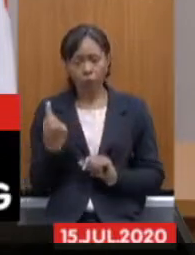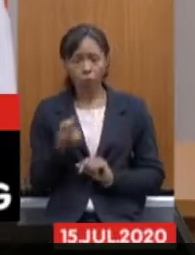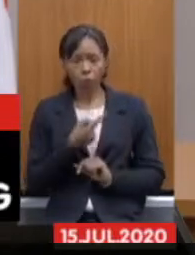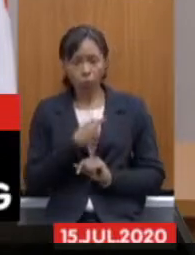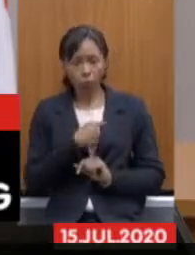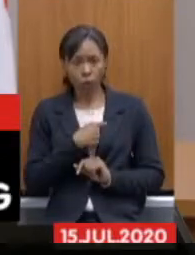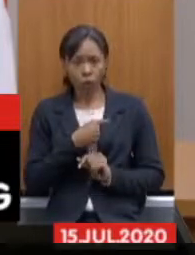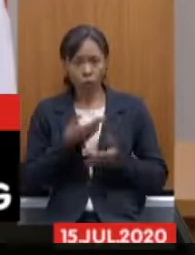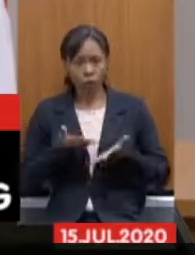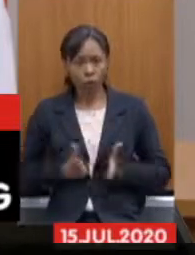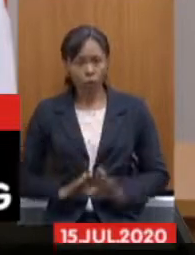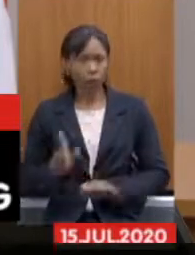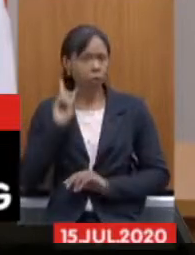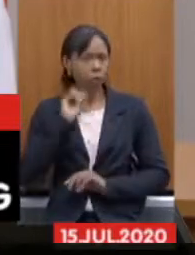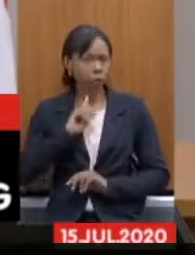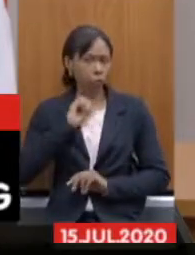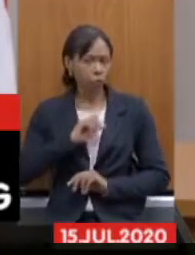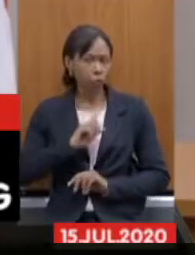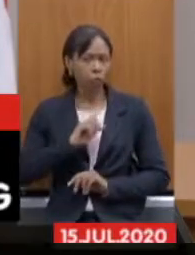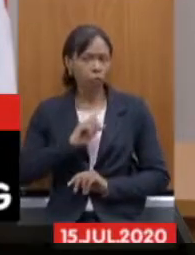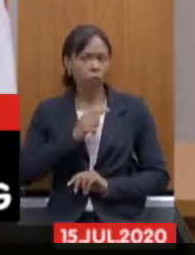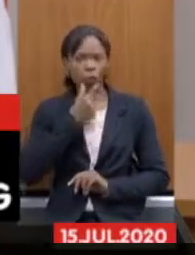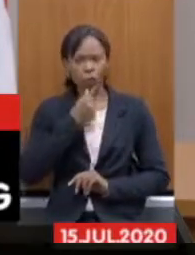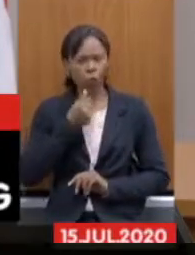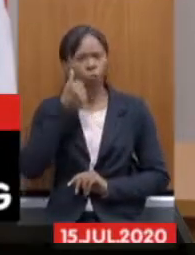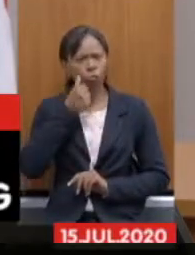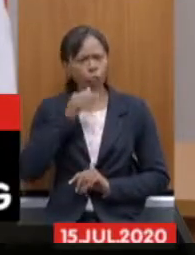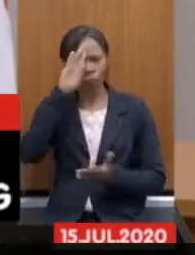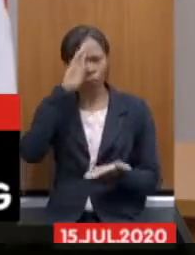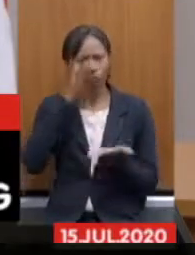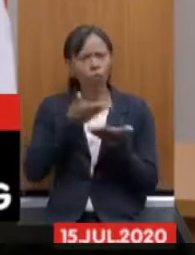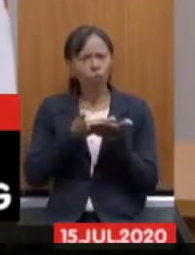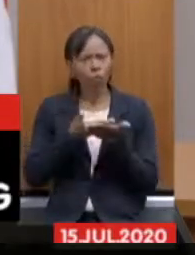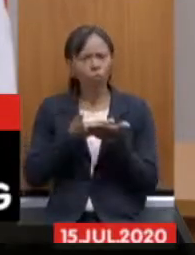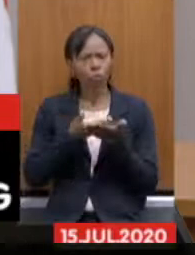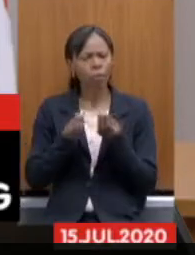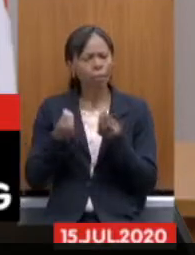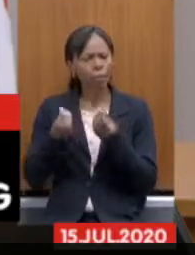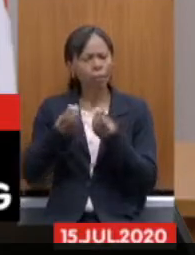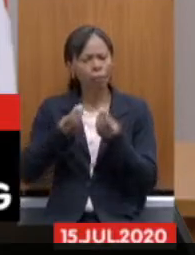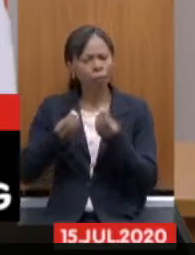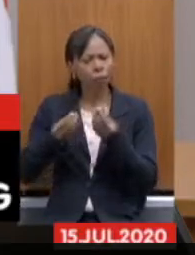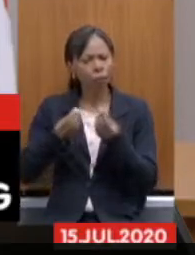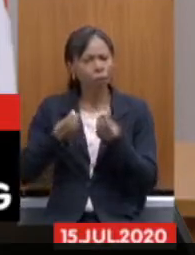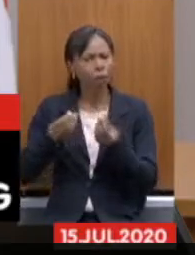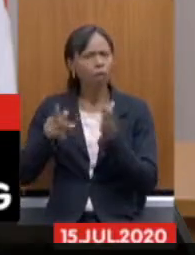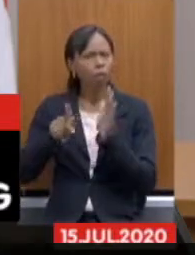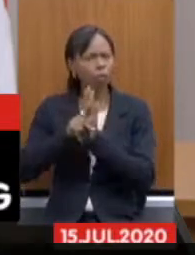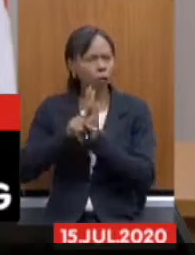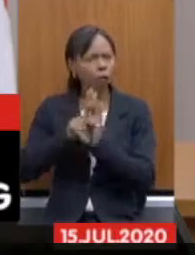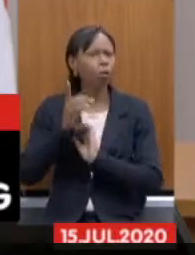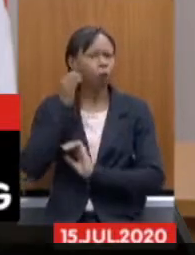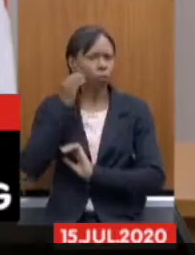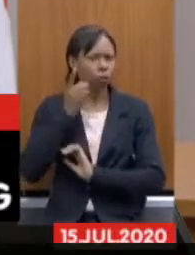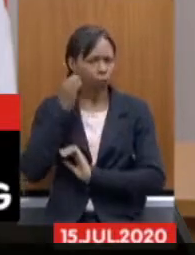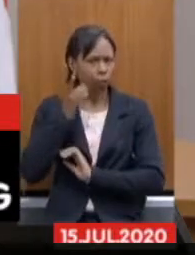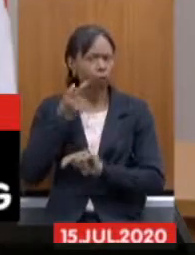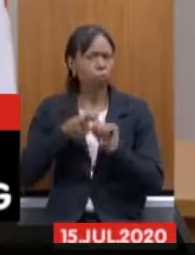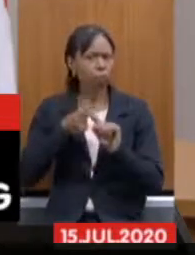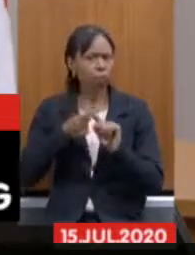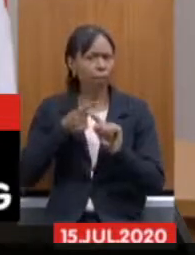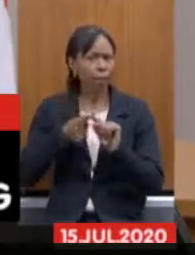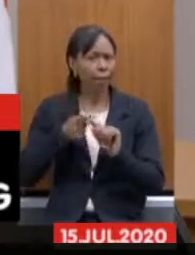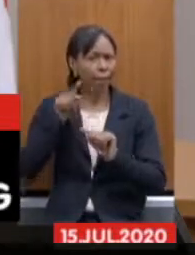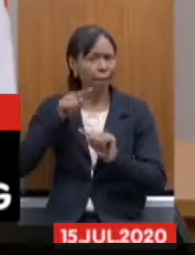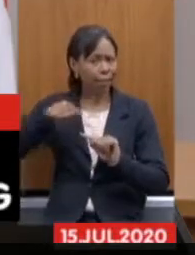mineiros e mineiras confiamos na sensibilidade dos parlamentares porque são a